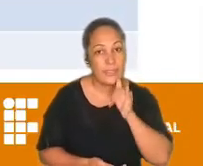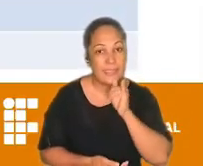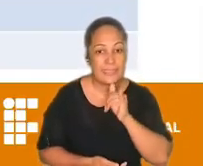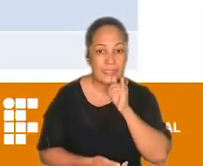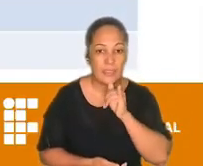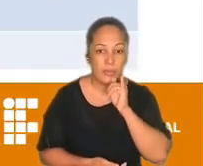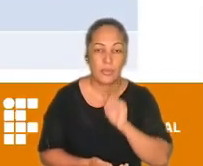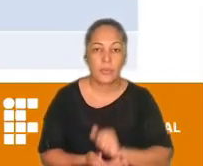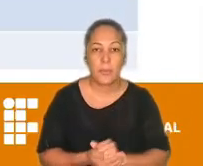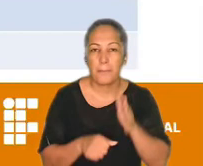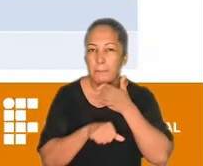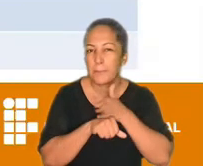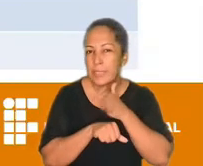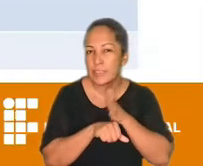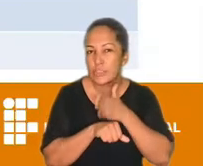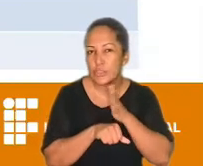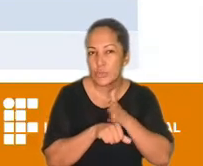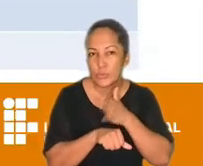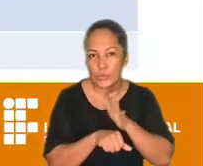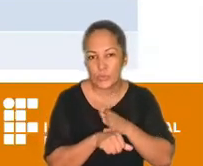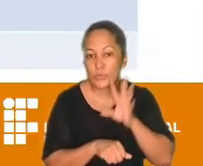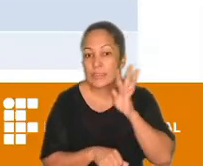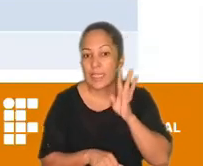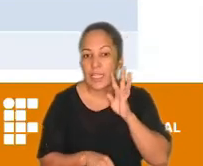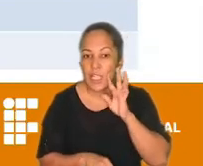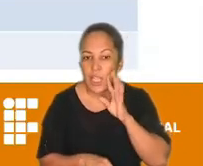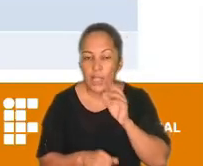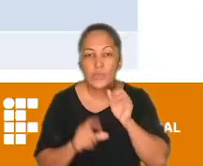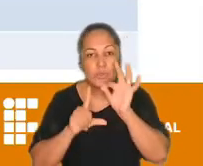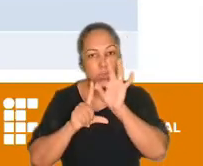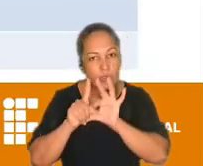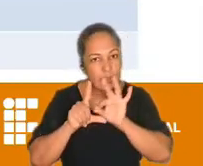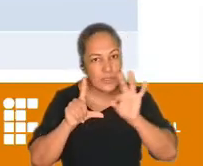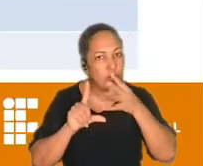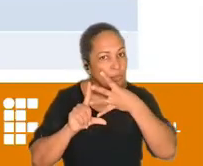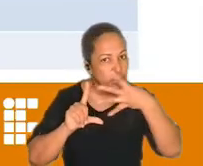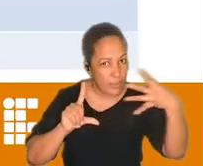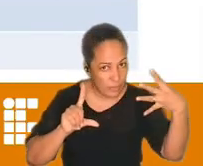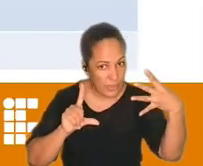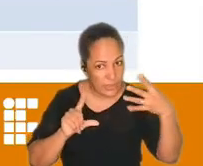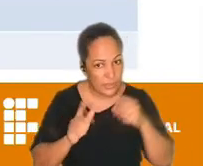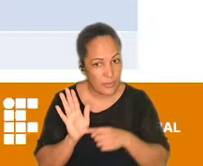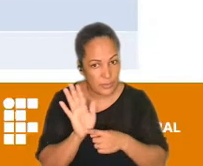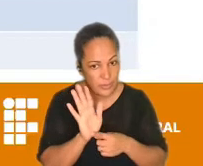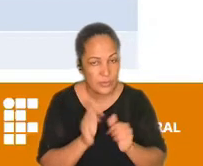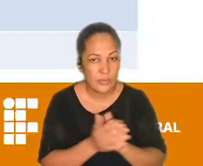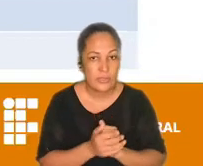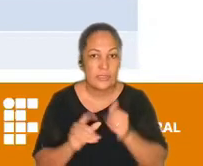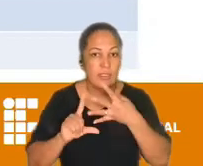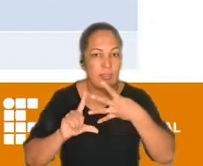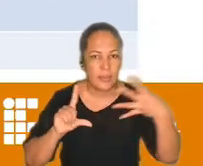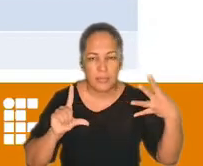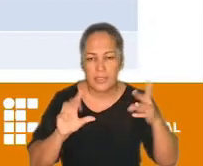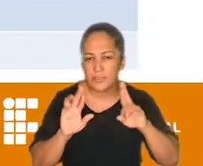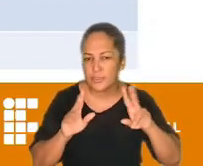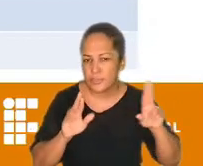Exemplo prático, olha só que legal. Então, eu trouxe aqui uma tabelinha para vocês, a tabela funcionário. A tabela funcionário tem vários atributos, tem um ID,